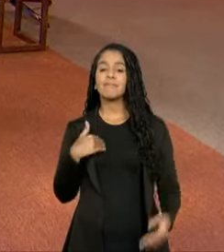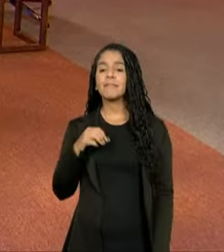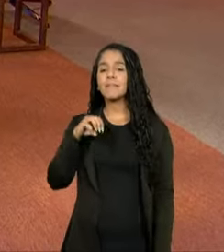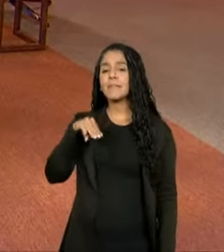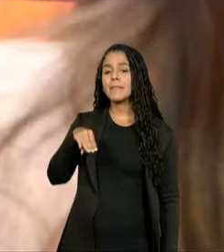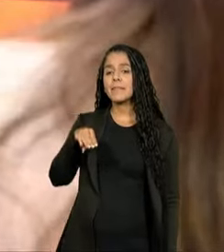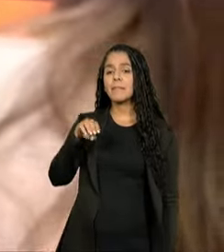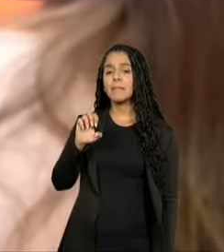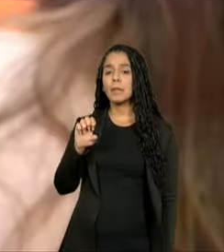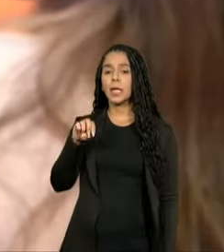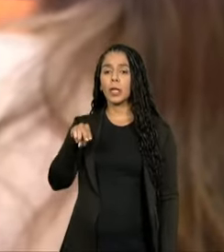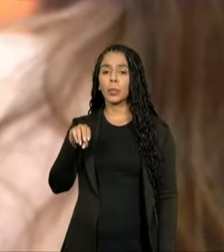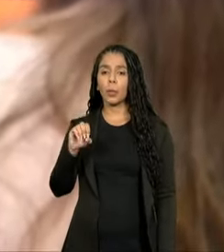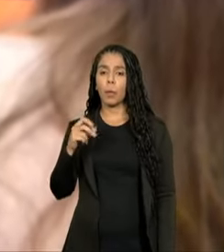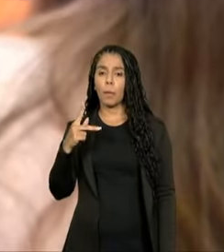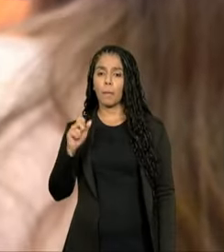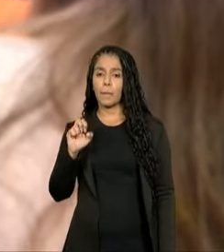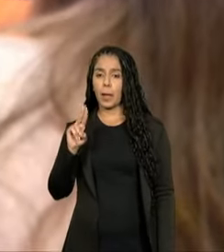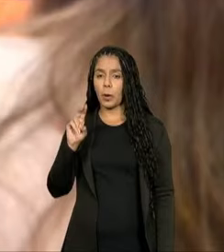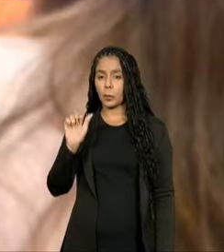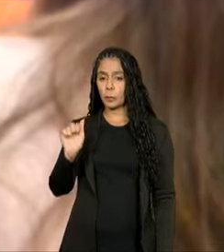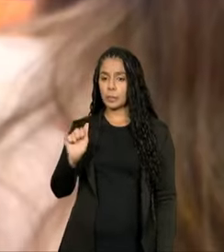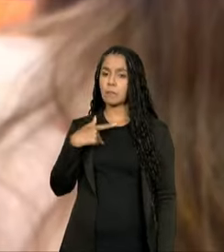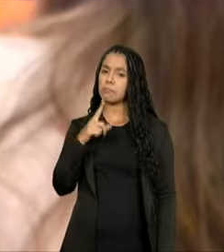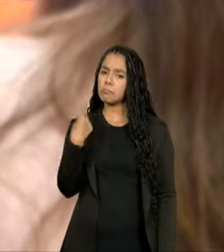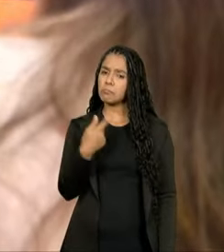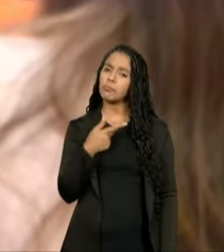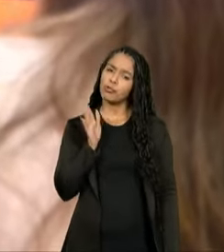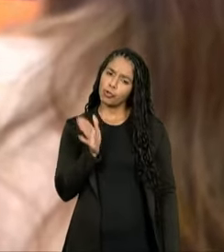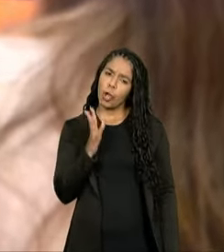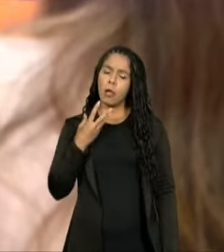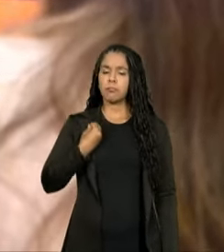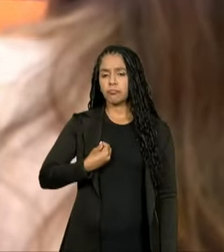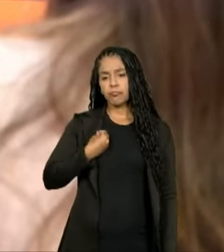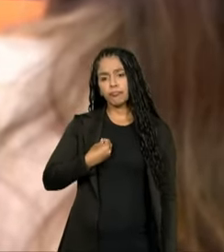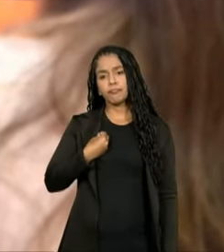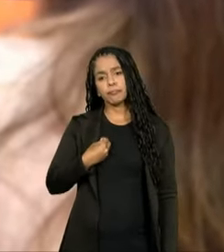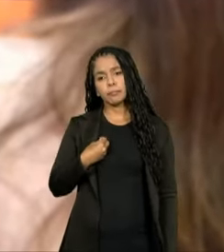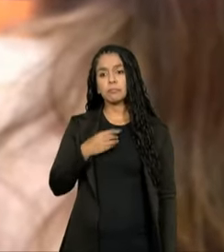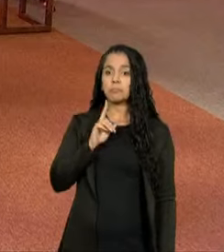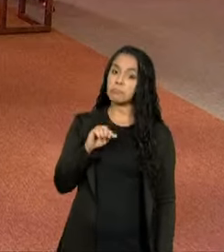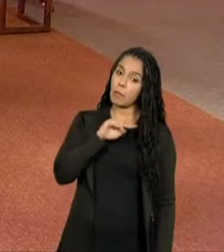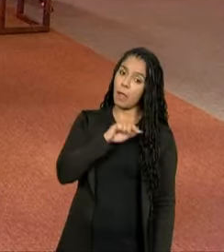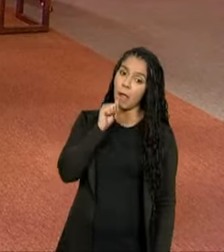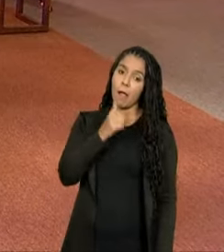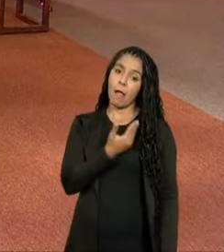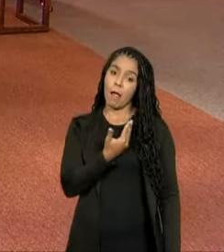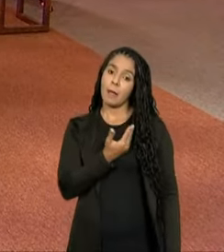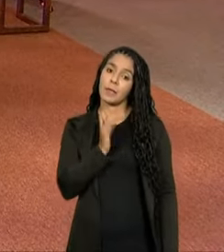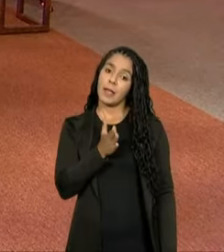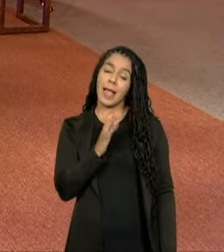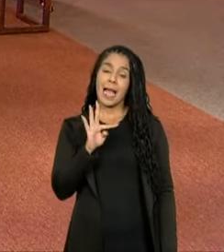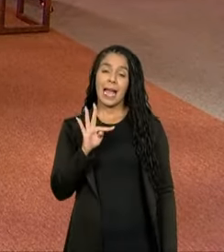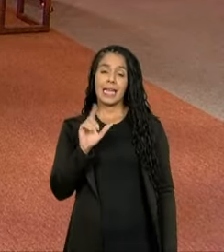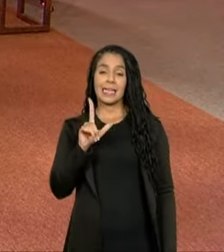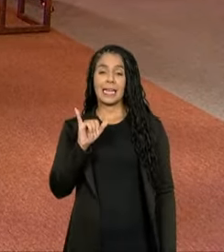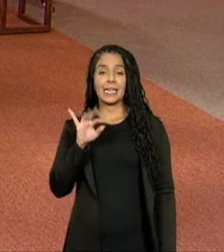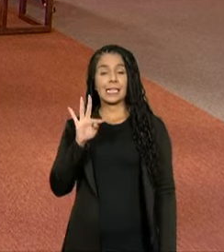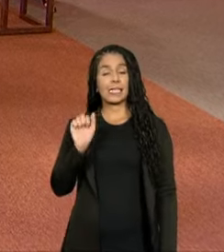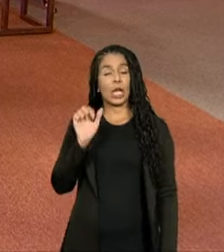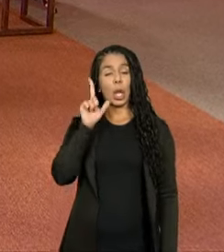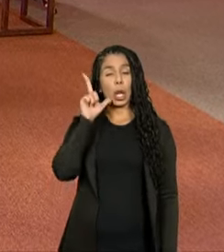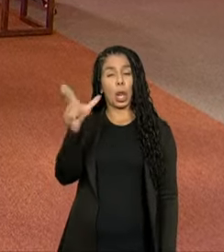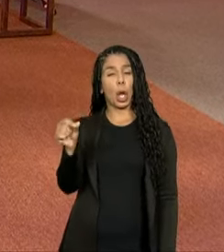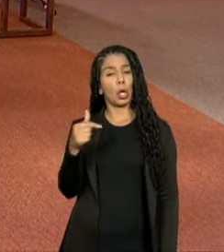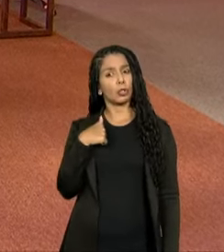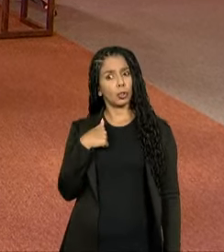menopausa, muita gente está passando, já passei, né, amiga, passamos, Thalita está longe. Eu tô. Thomas